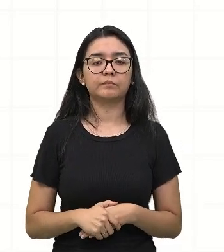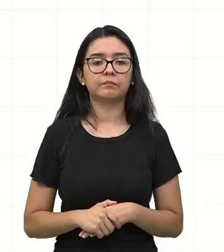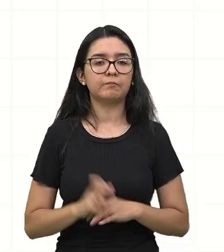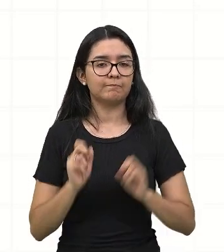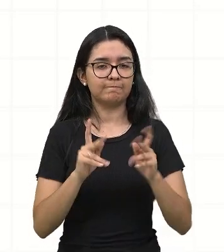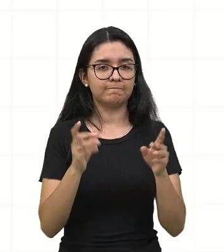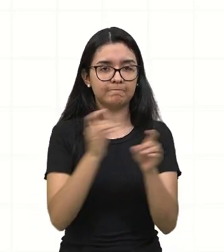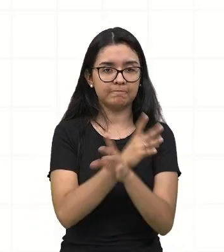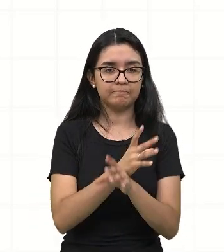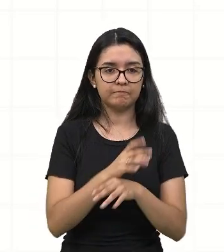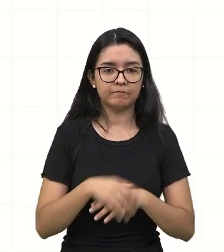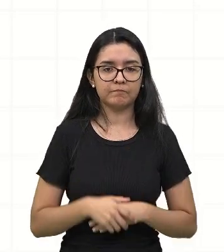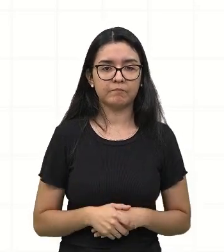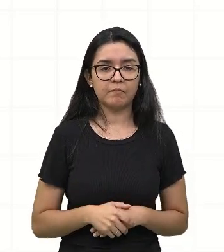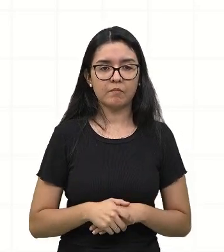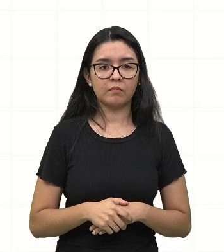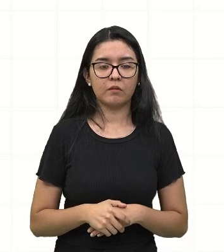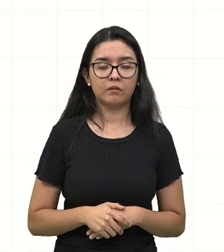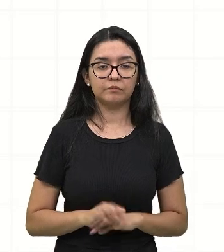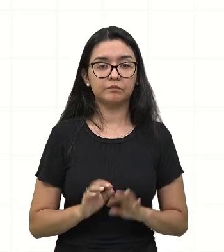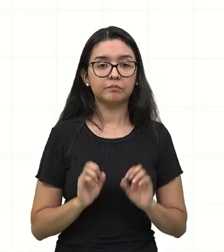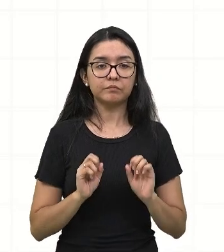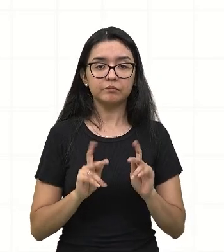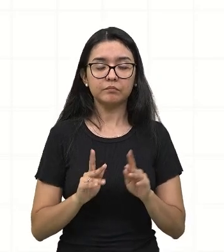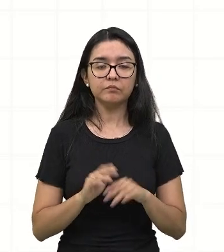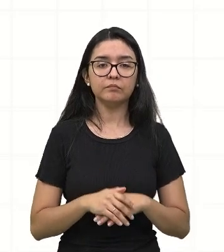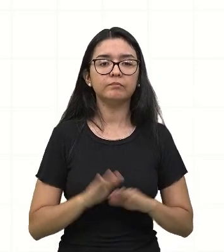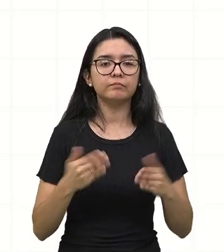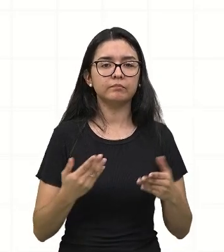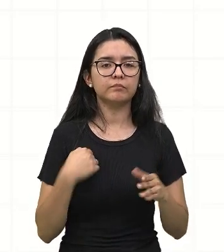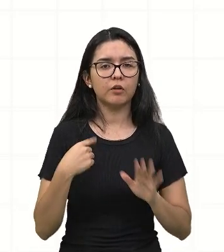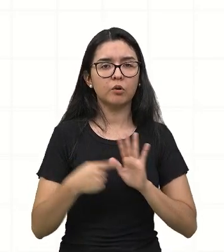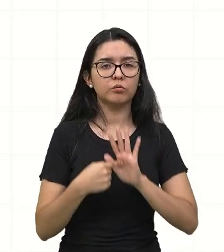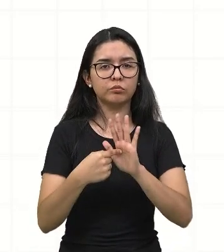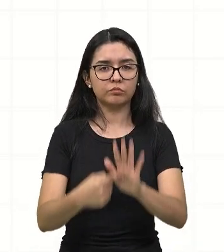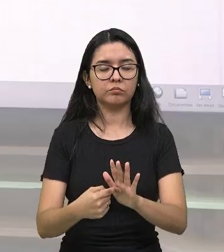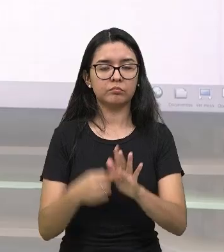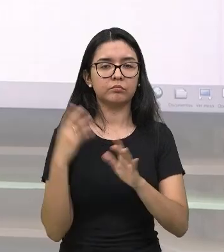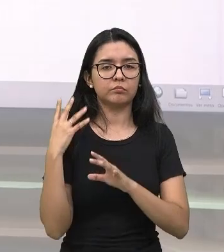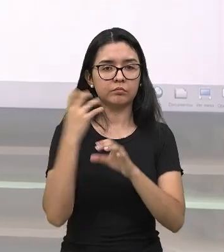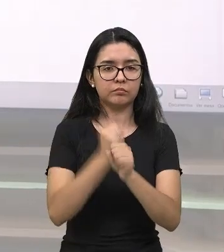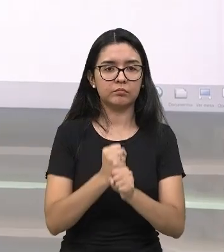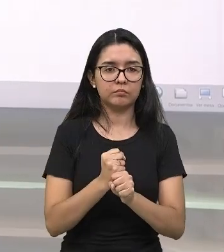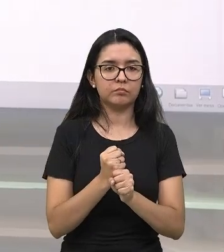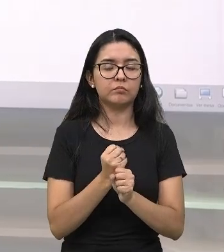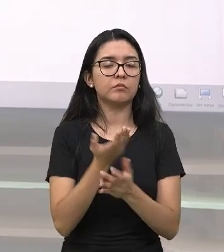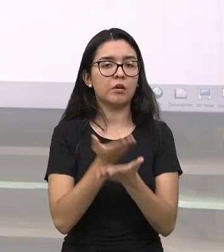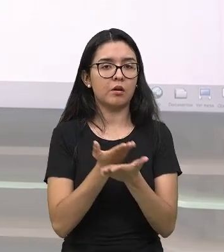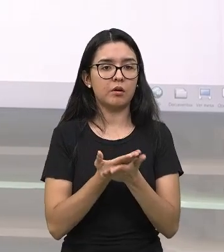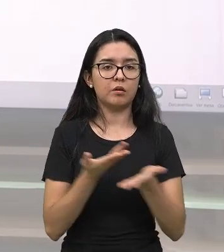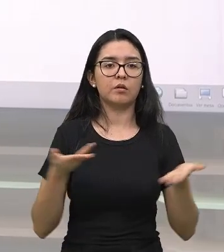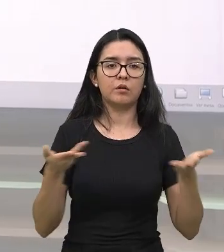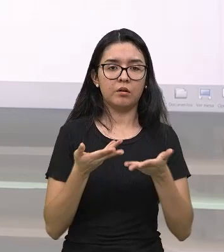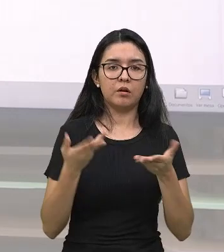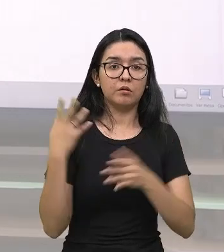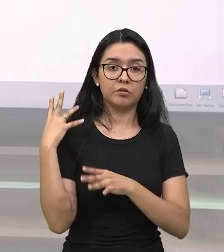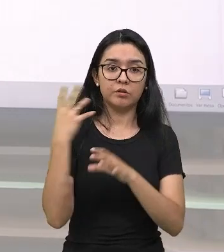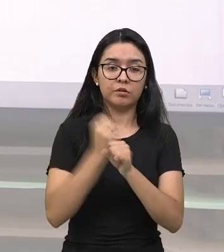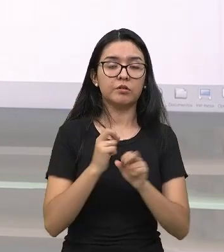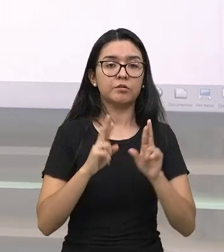Beleza, pessoal? Bom, era isso que o professor tinha para trazer, né, nesta nossa aula de revisão.